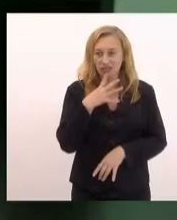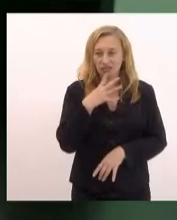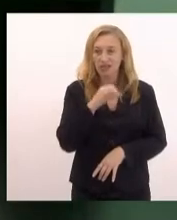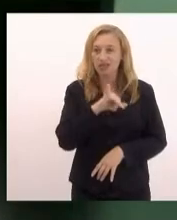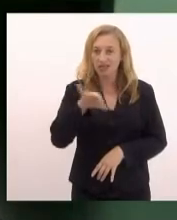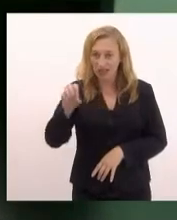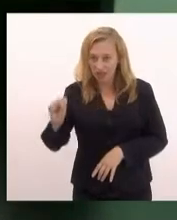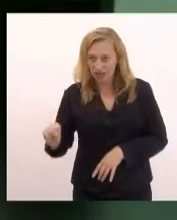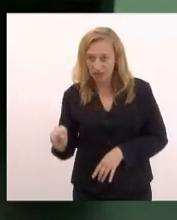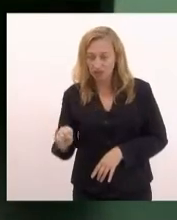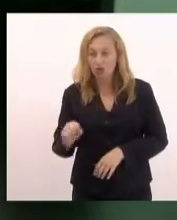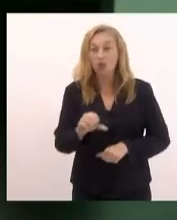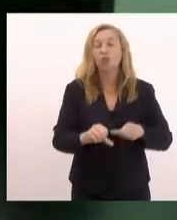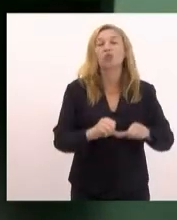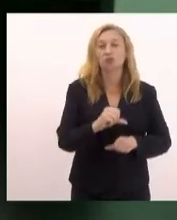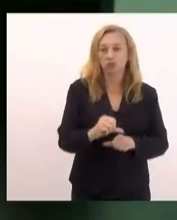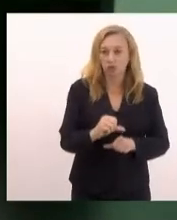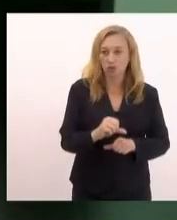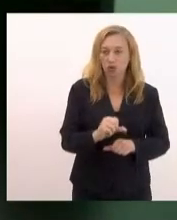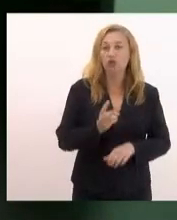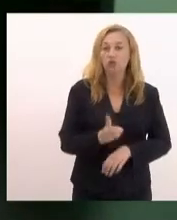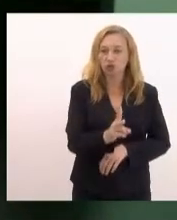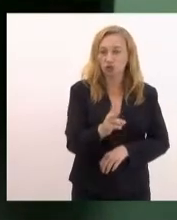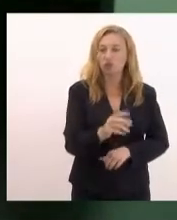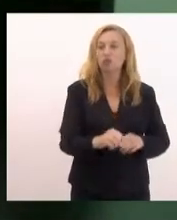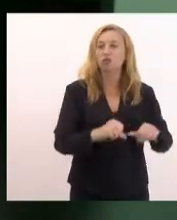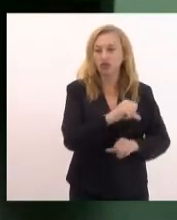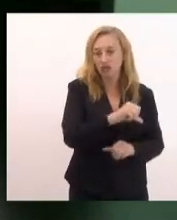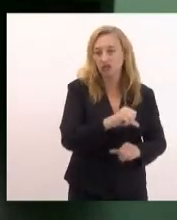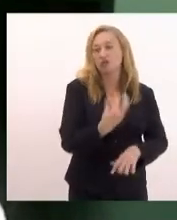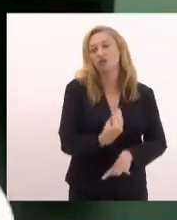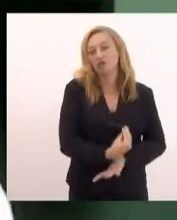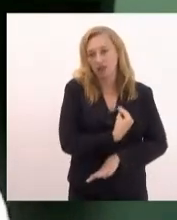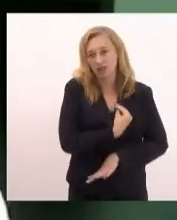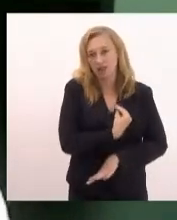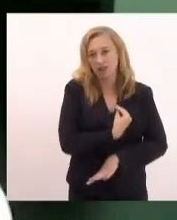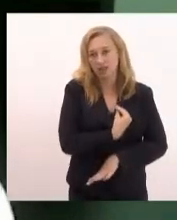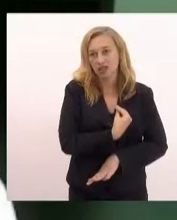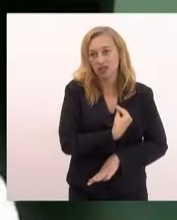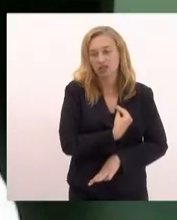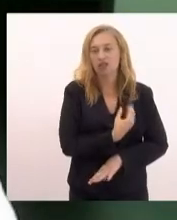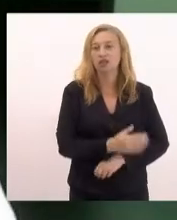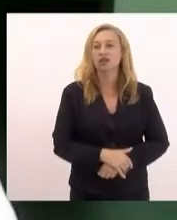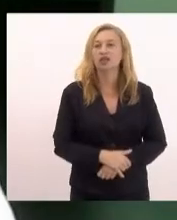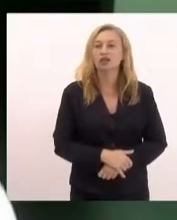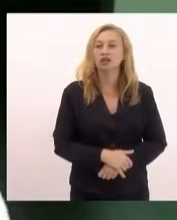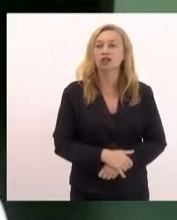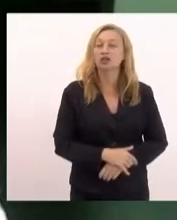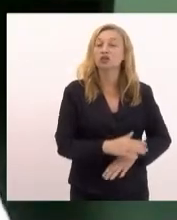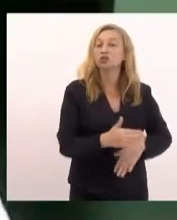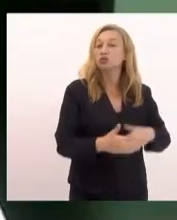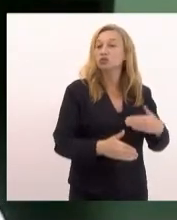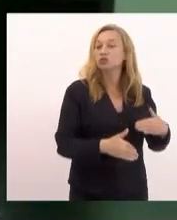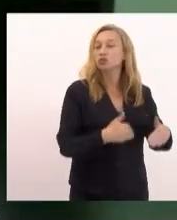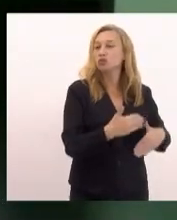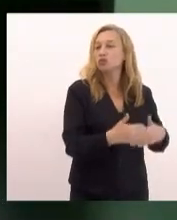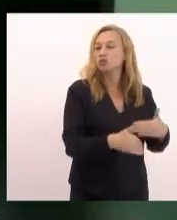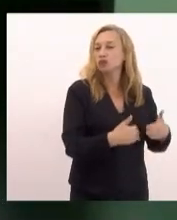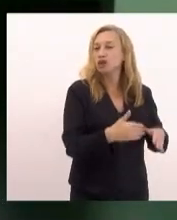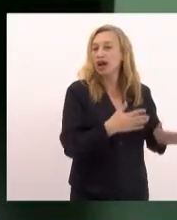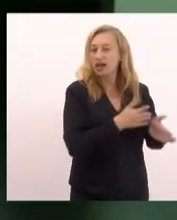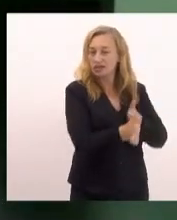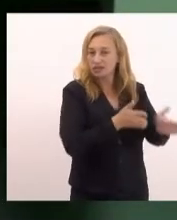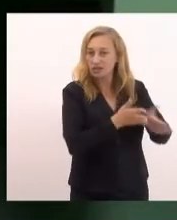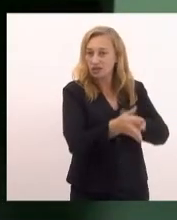SEASM mudou e continua mudando vidas, seja como fez no processo de acesso à educação